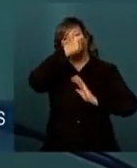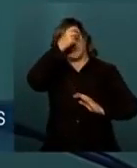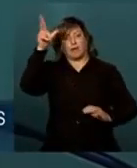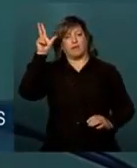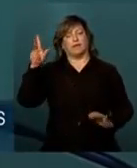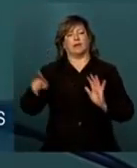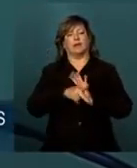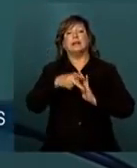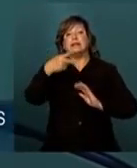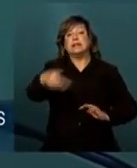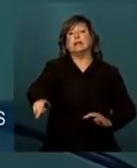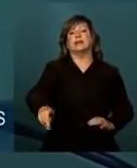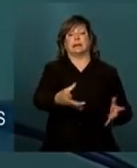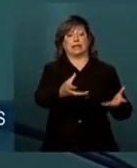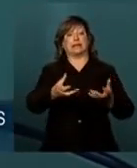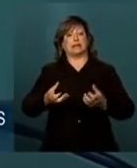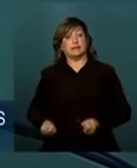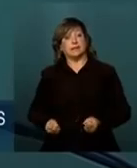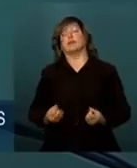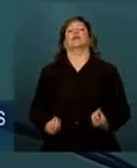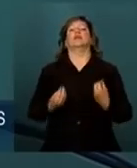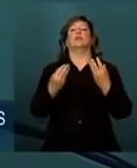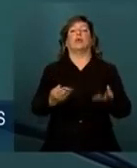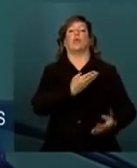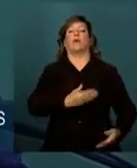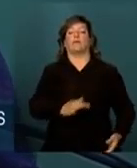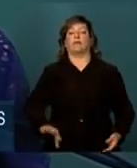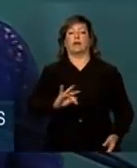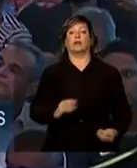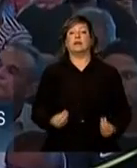A prefeitura recebeu em doação.